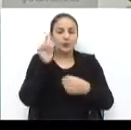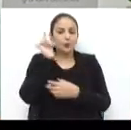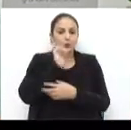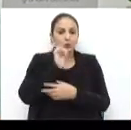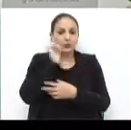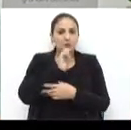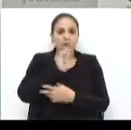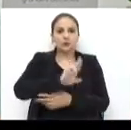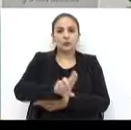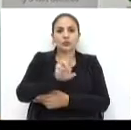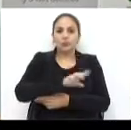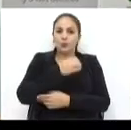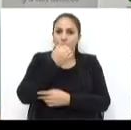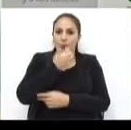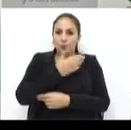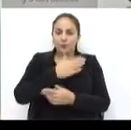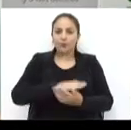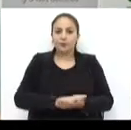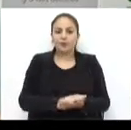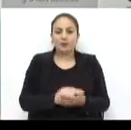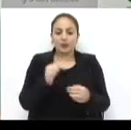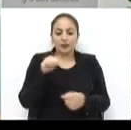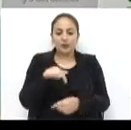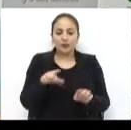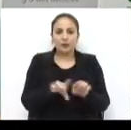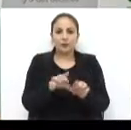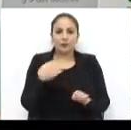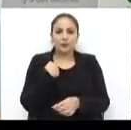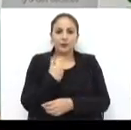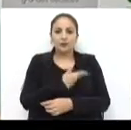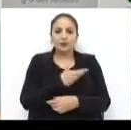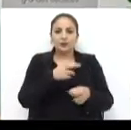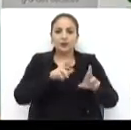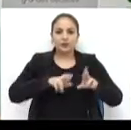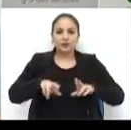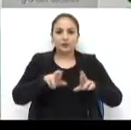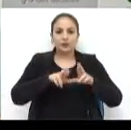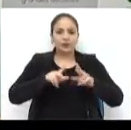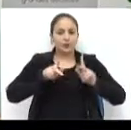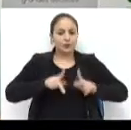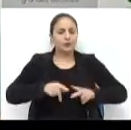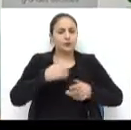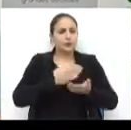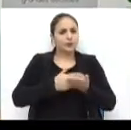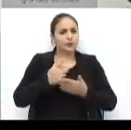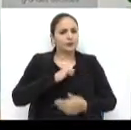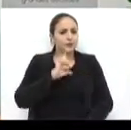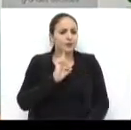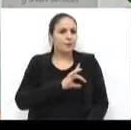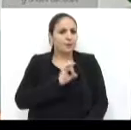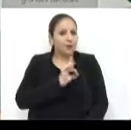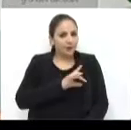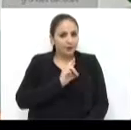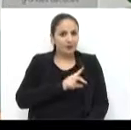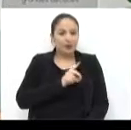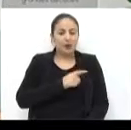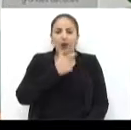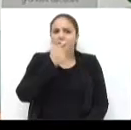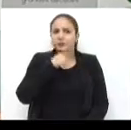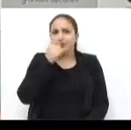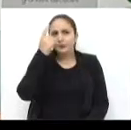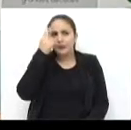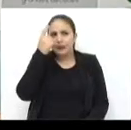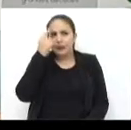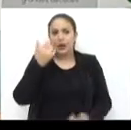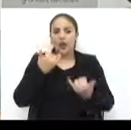que ele fosse útil, fosse bom aqui também para a nossa região. O pessoal tinha medo, essa era a verdade, achava que ia